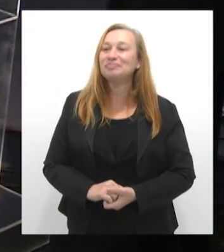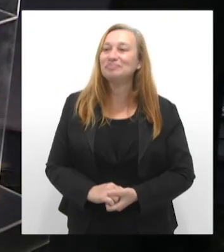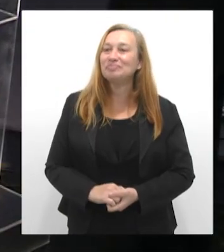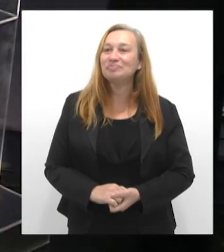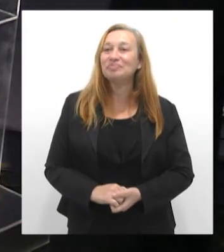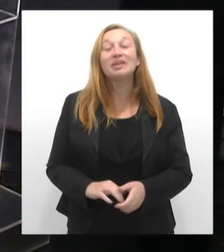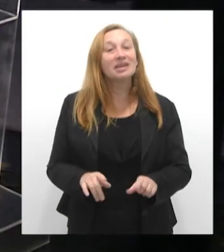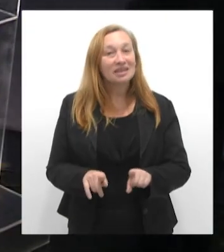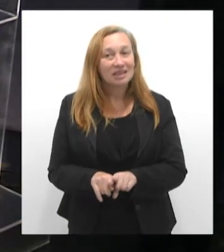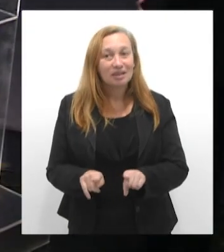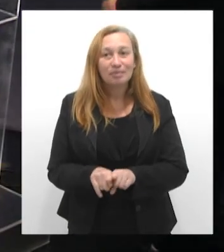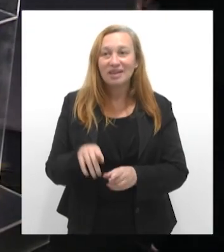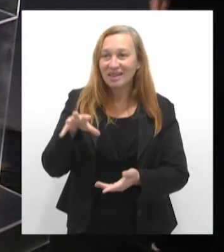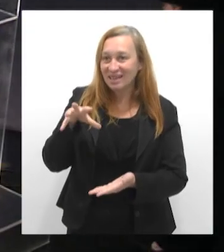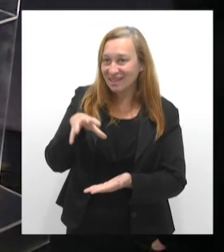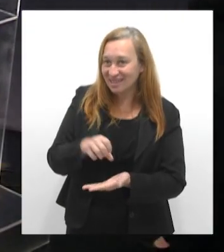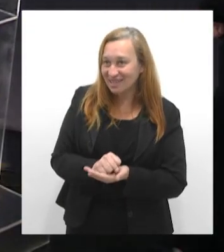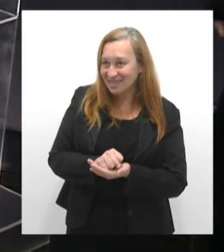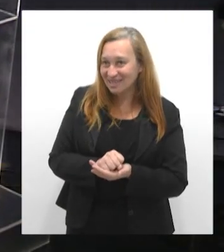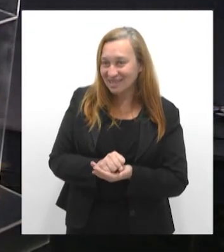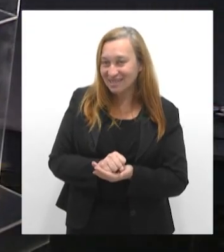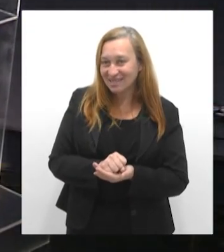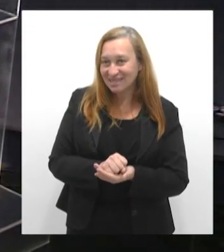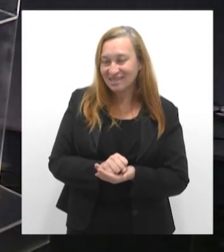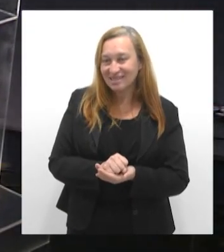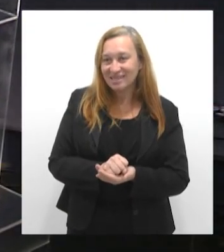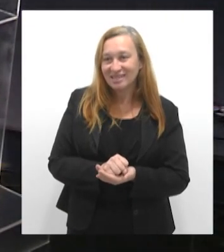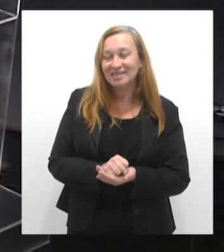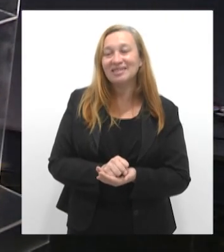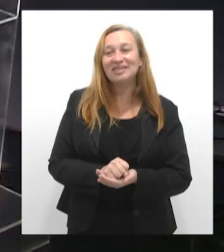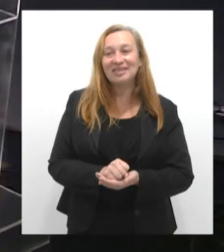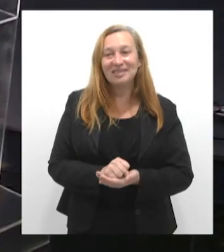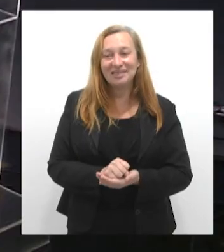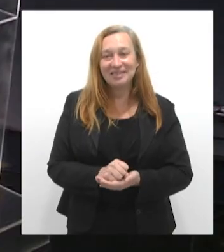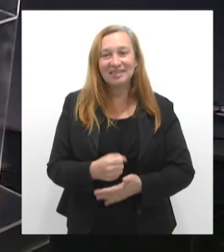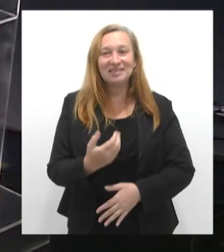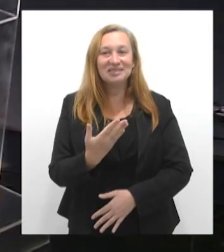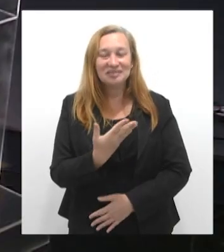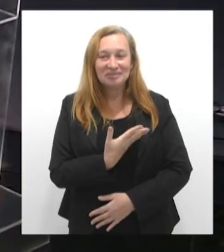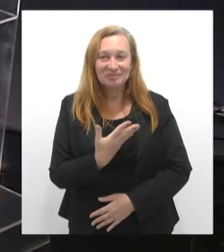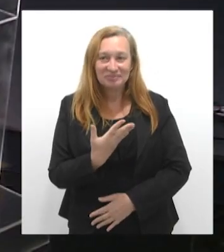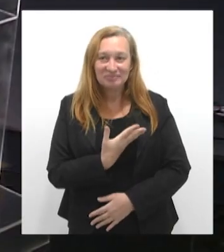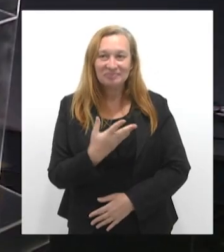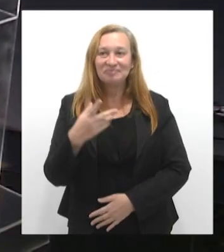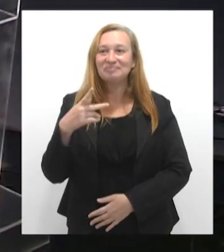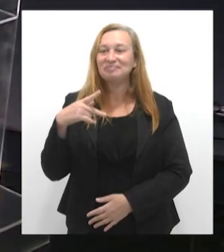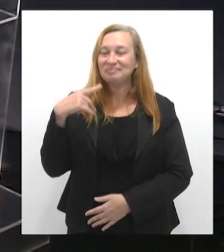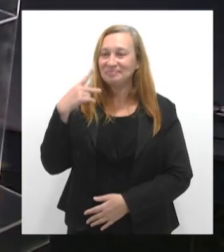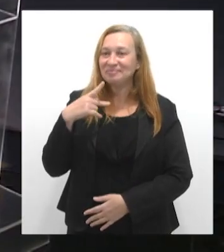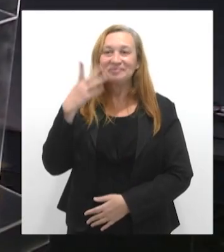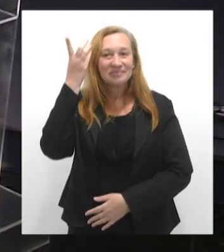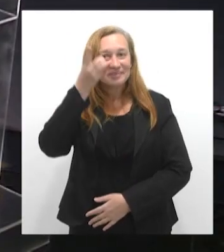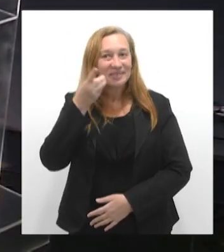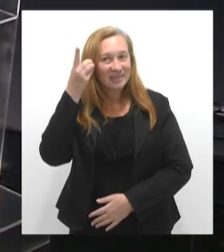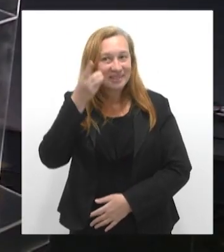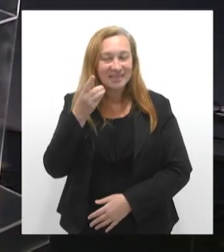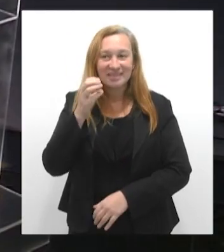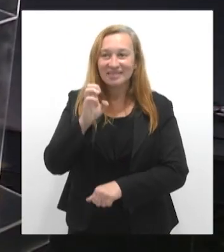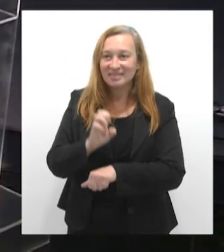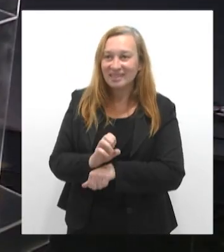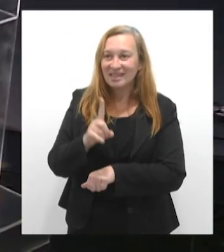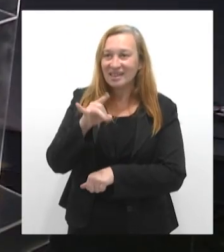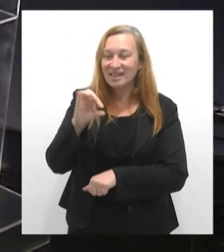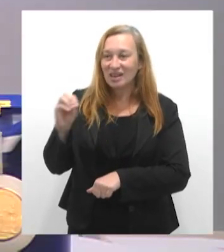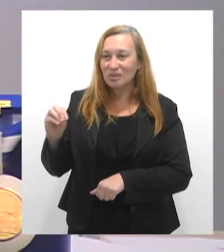E também registrar aqui meu companheiro de partido, deputado estadual Cláudio